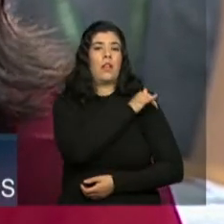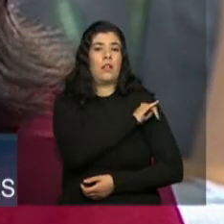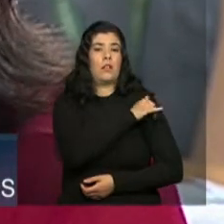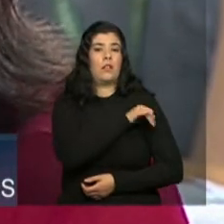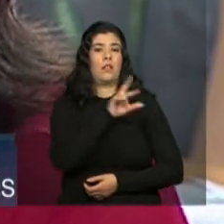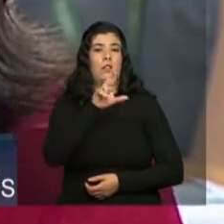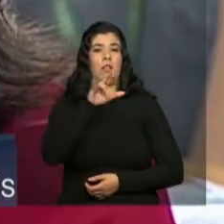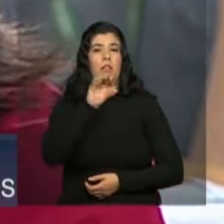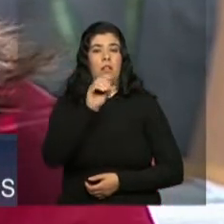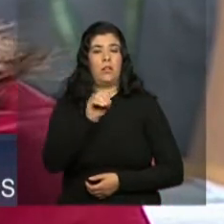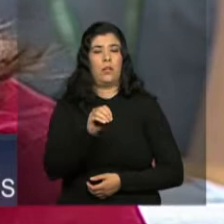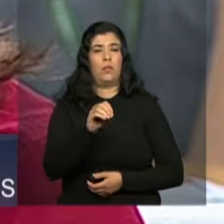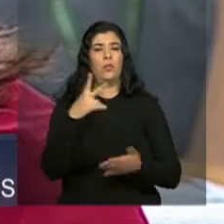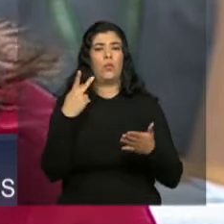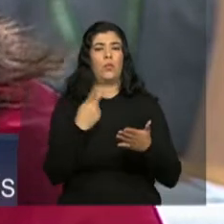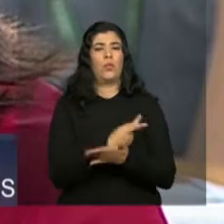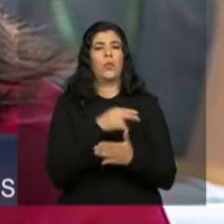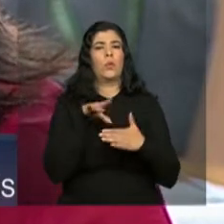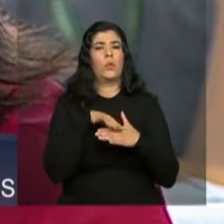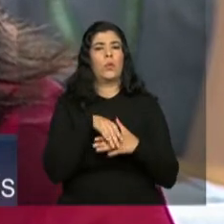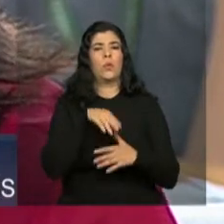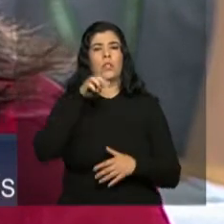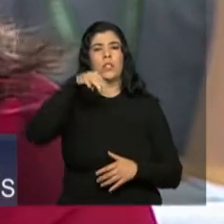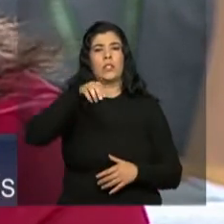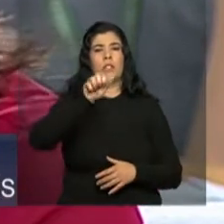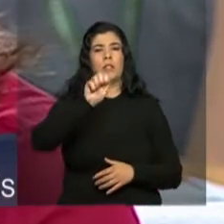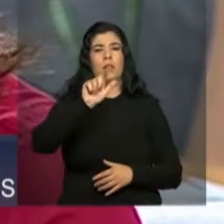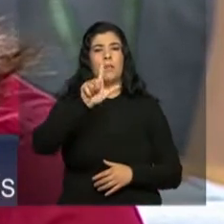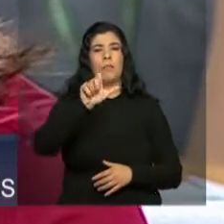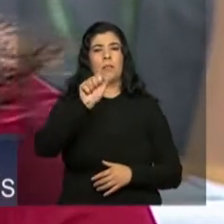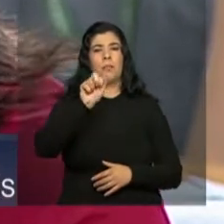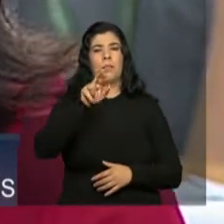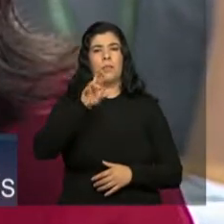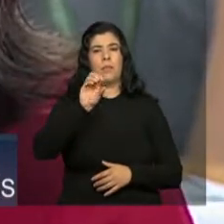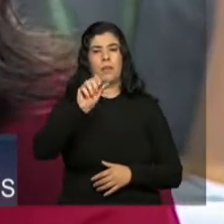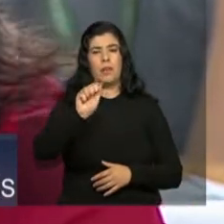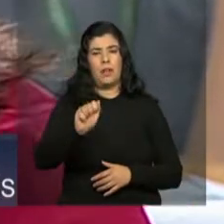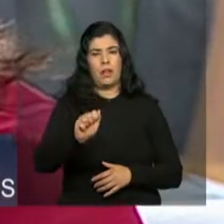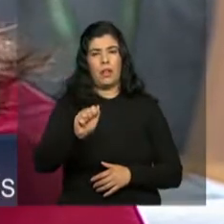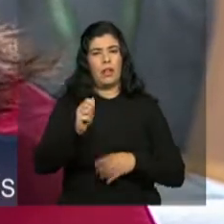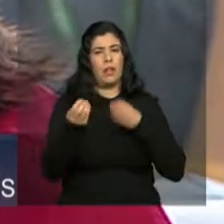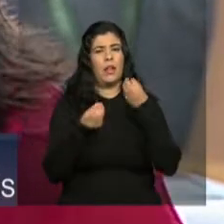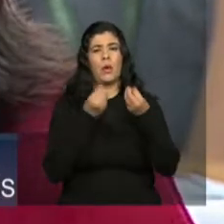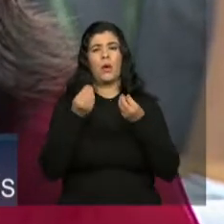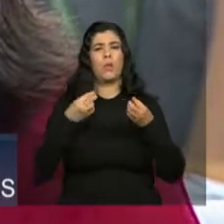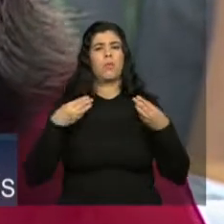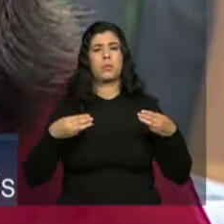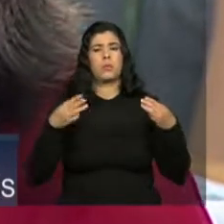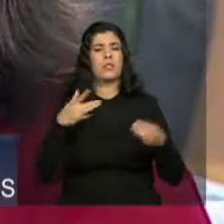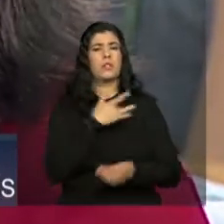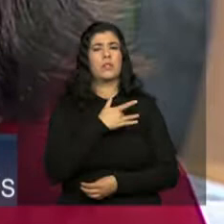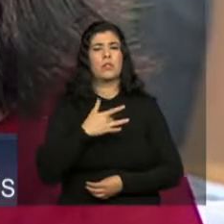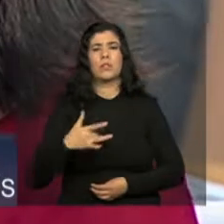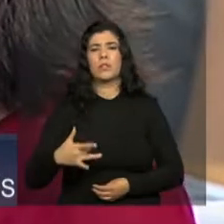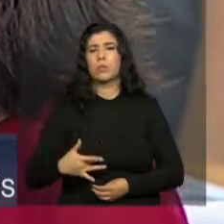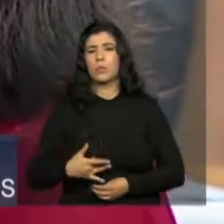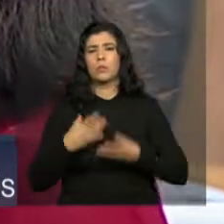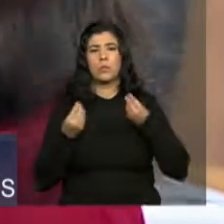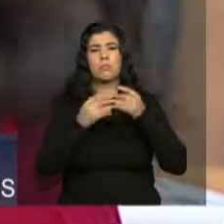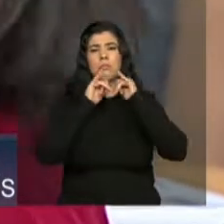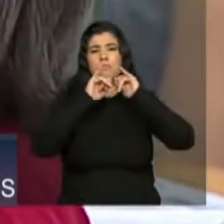14 já queria saber de que forma Ministério está acompanhando se isso preocupa que recado tenha se dá sobre esse